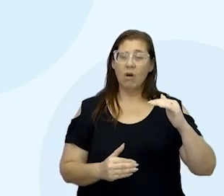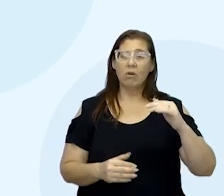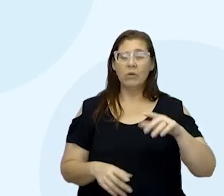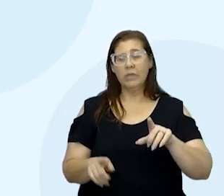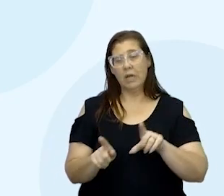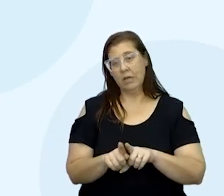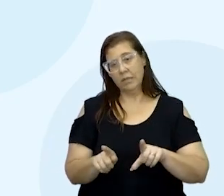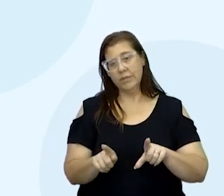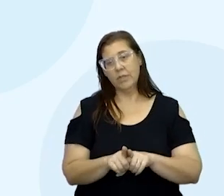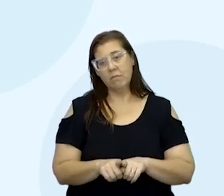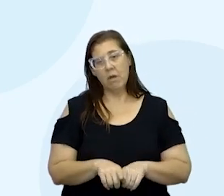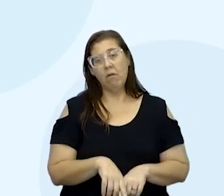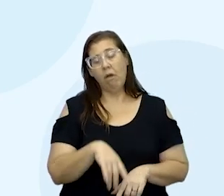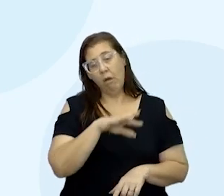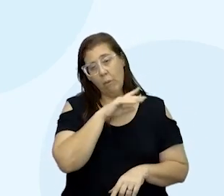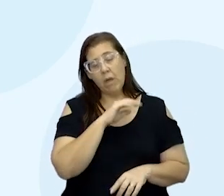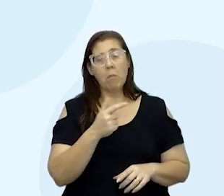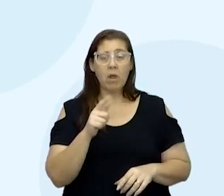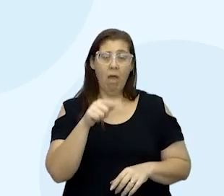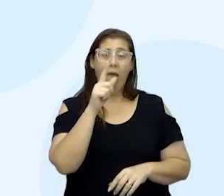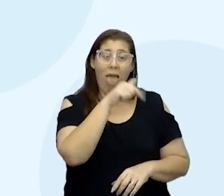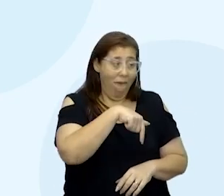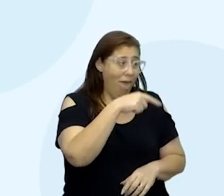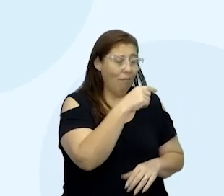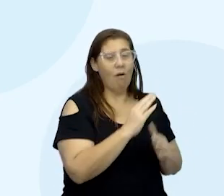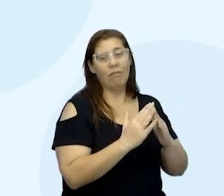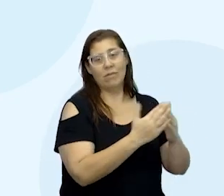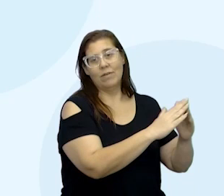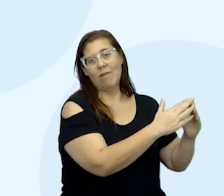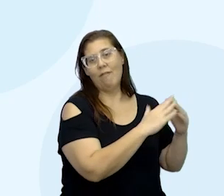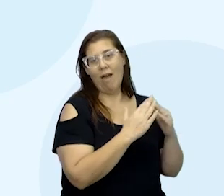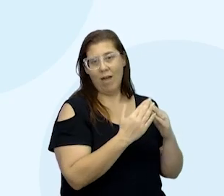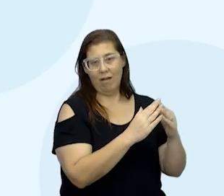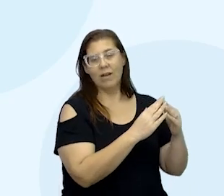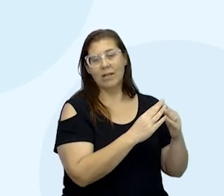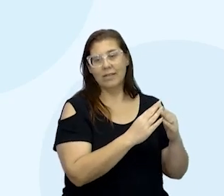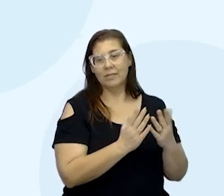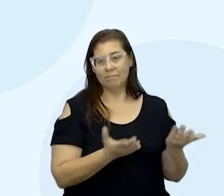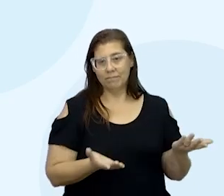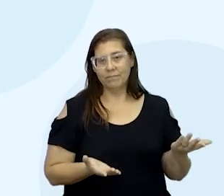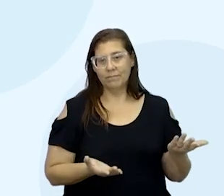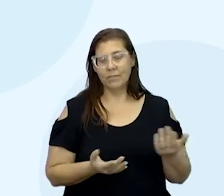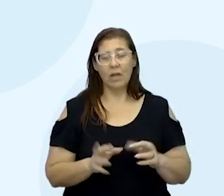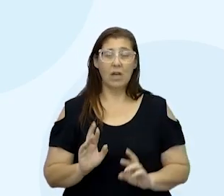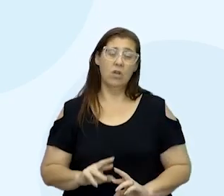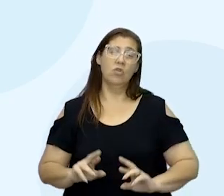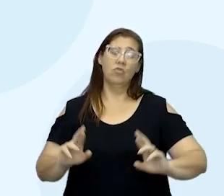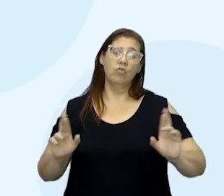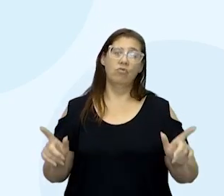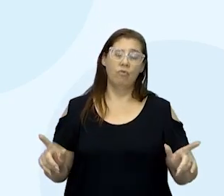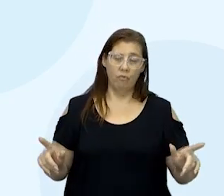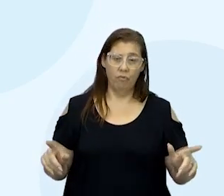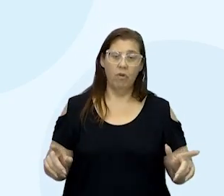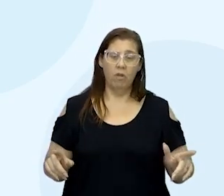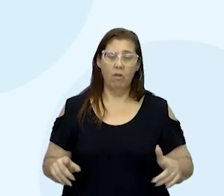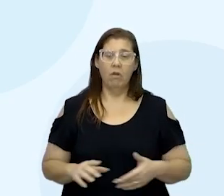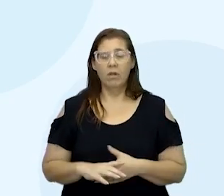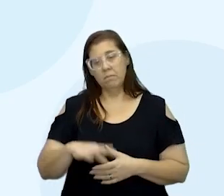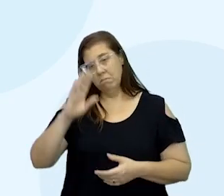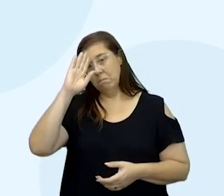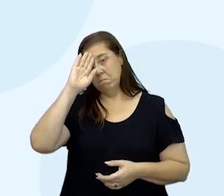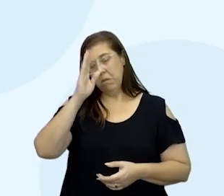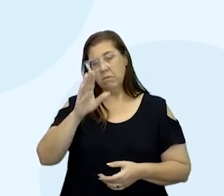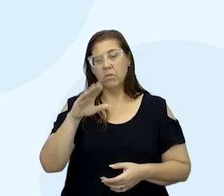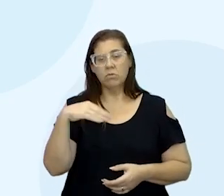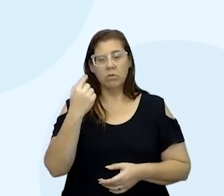Porque a gente está falando de uma favela, né? E comparado às áreas nobres do Rio de Janeiro, a gente vê uma diferença enorme, né? Principalmente quando